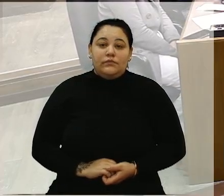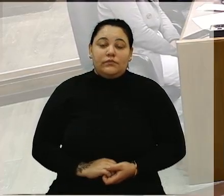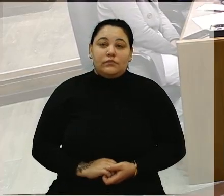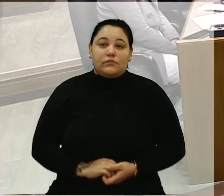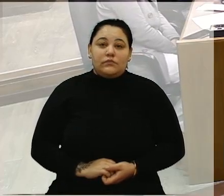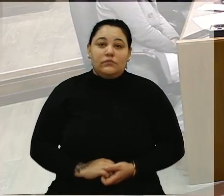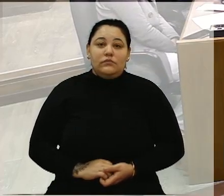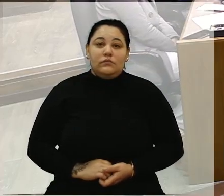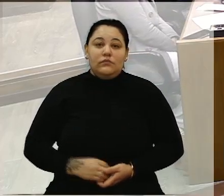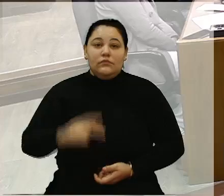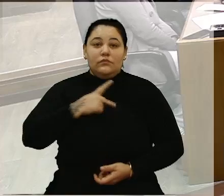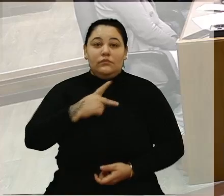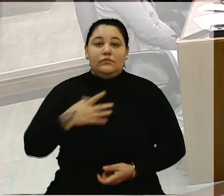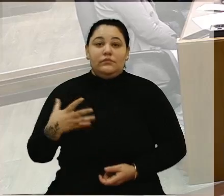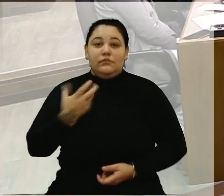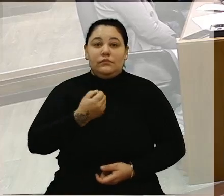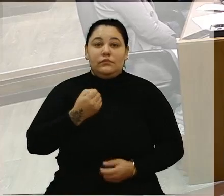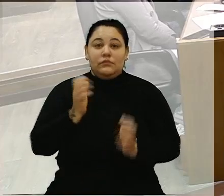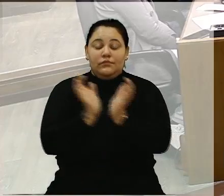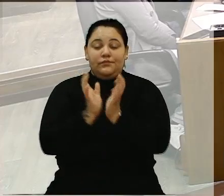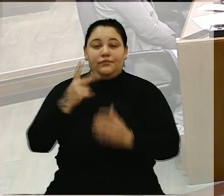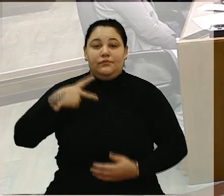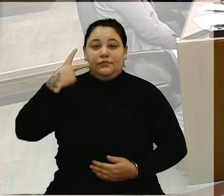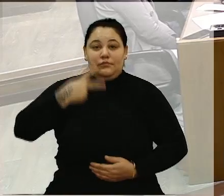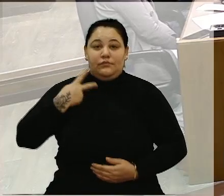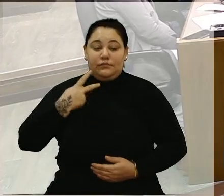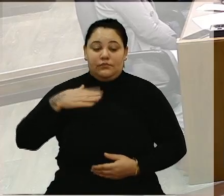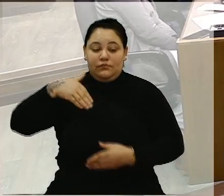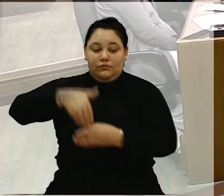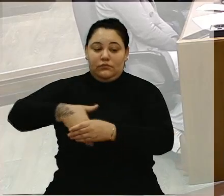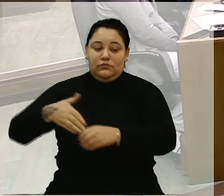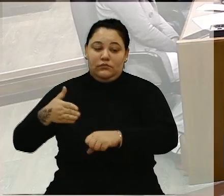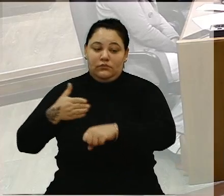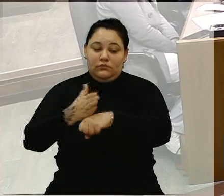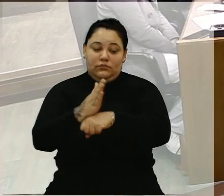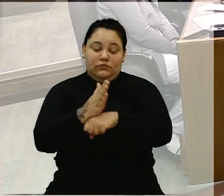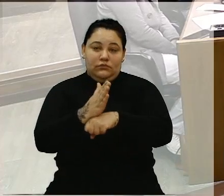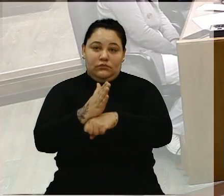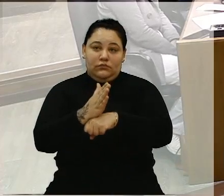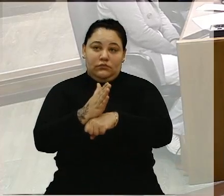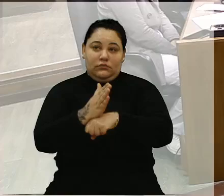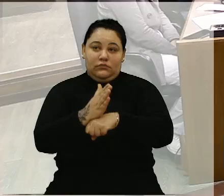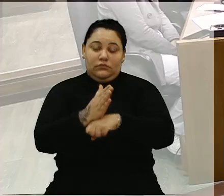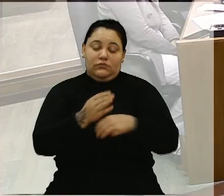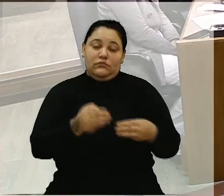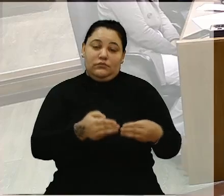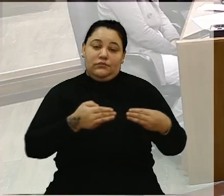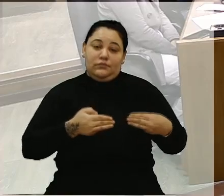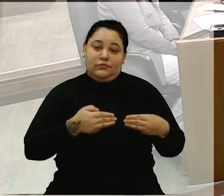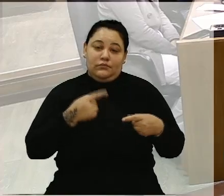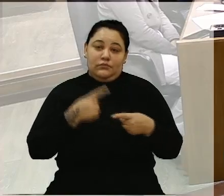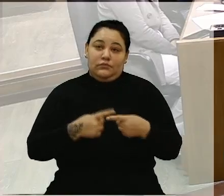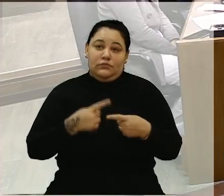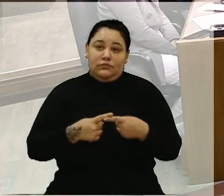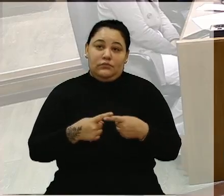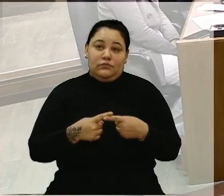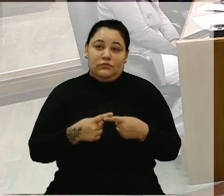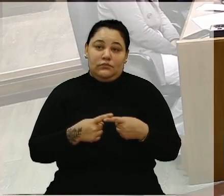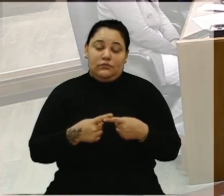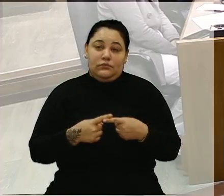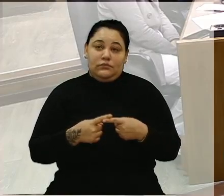Senhora presidente, caros colegas vereadores, voto favorável à moção, pois a